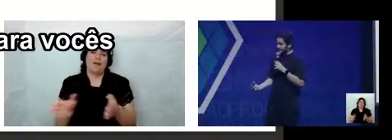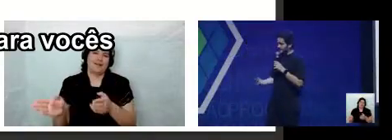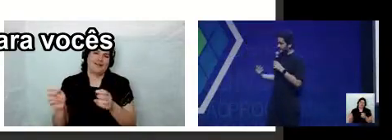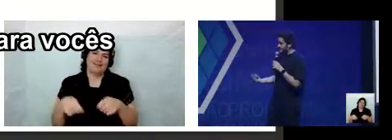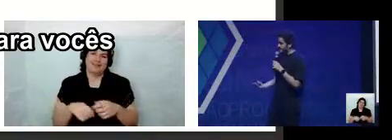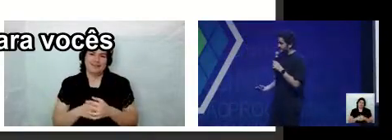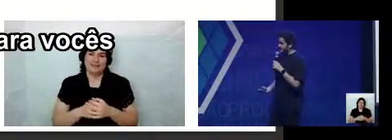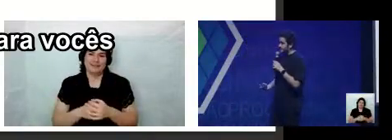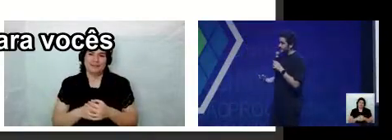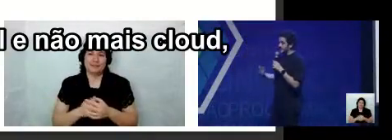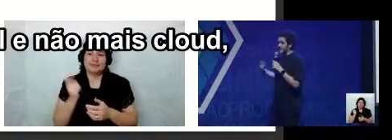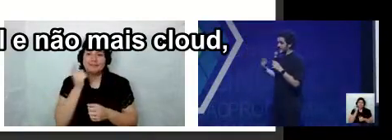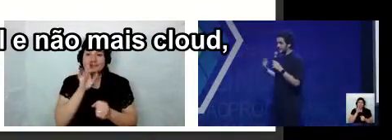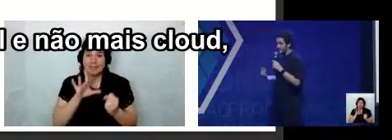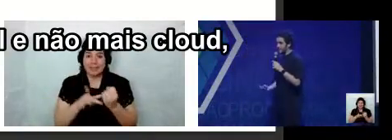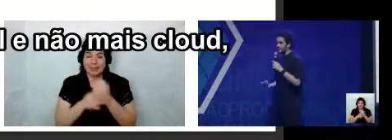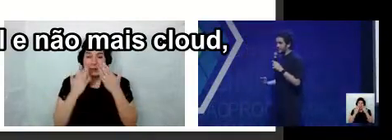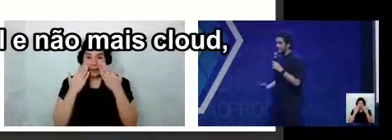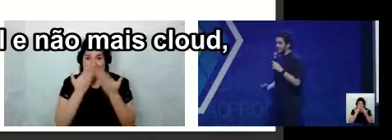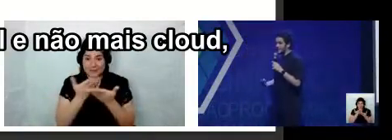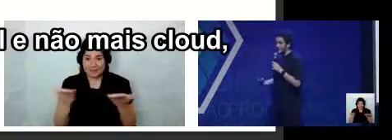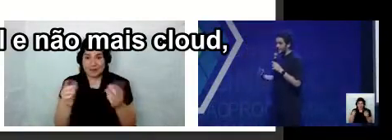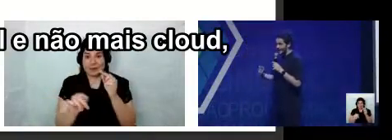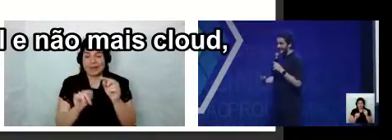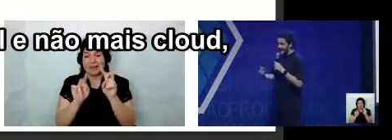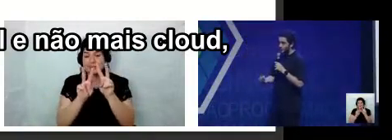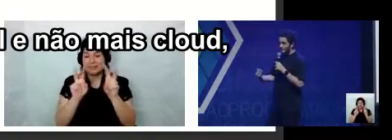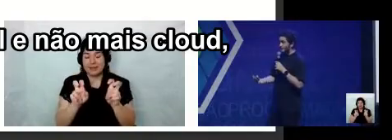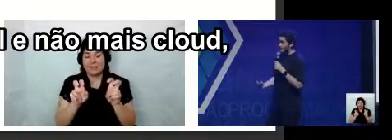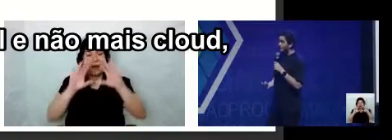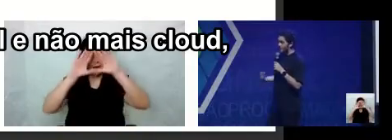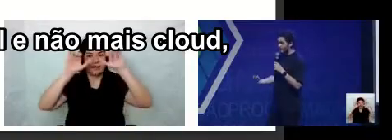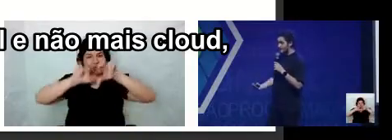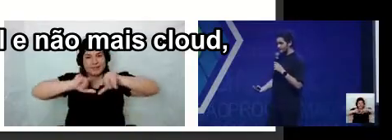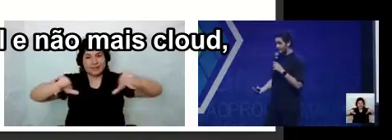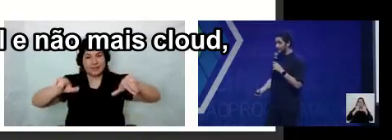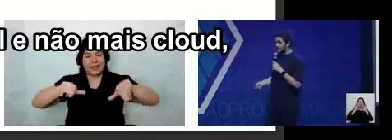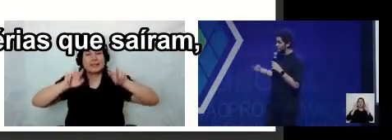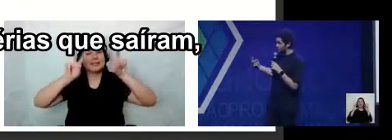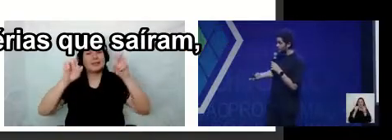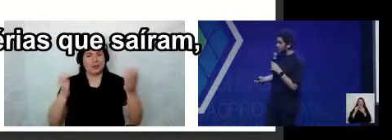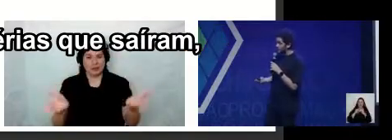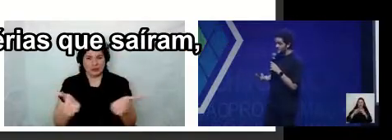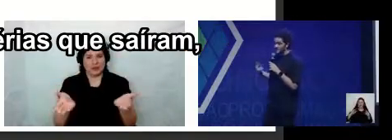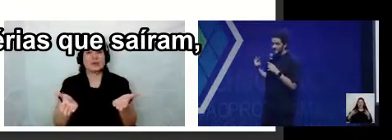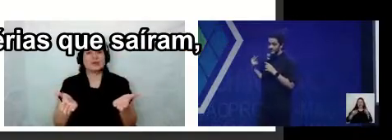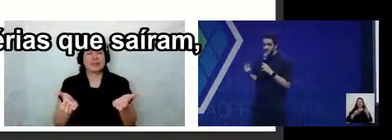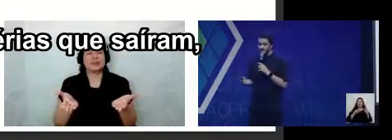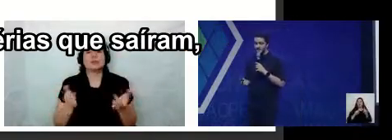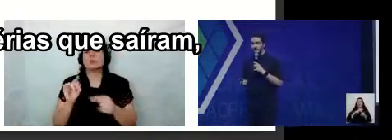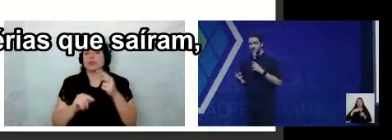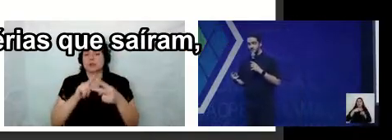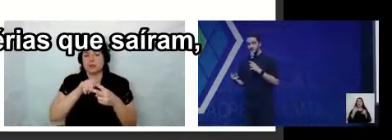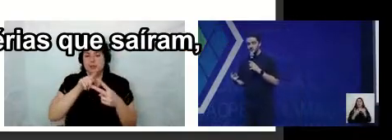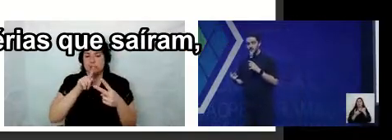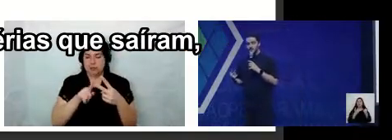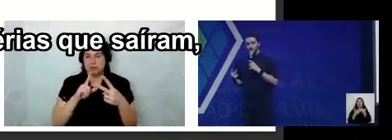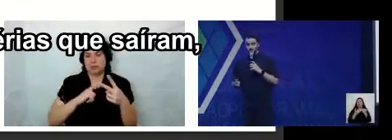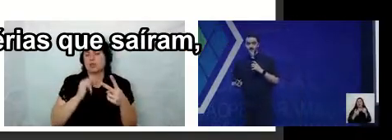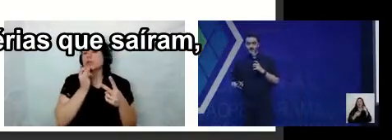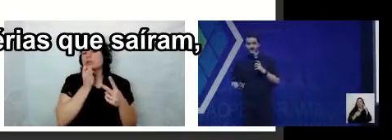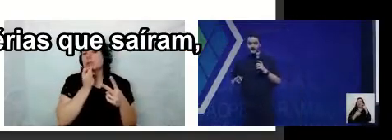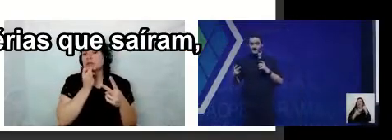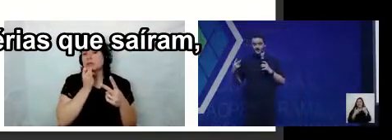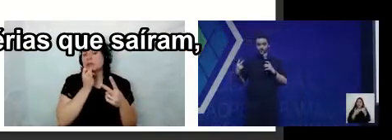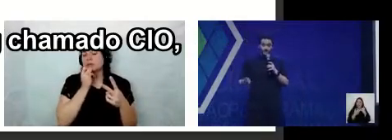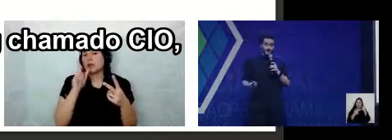para garantir, para mostrar para vocês que o tema multi-cloud, ele é o tema atual e não mais cloud, eu trouxe dois exemplos de